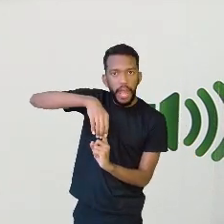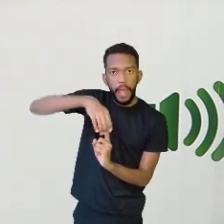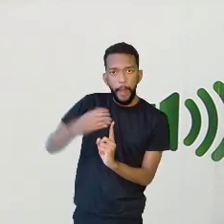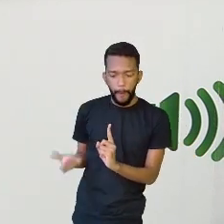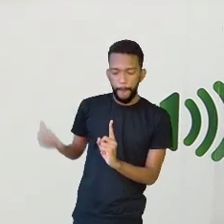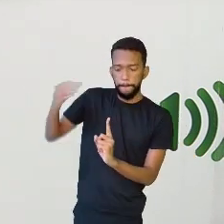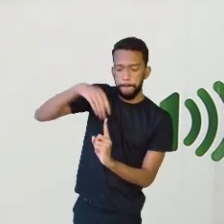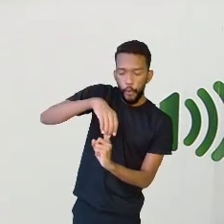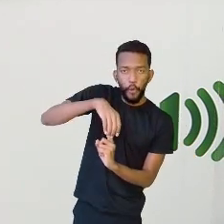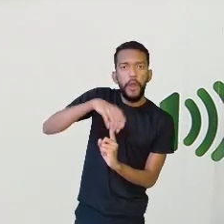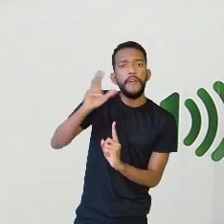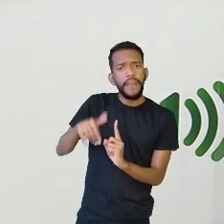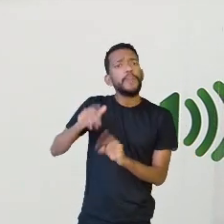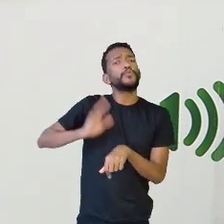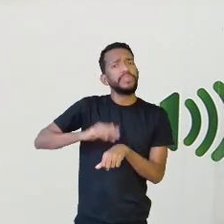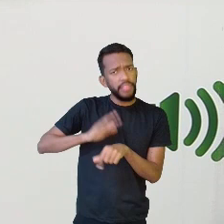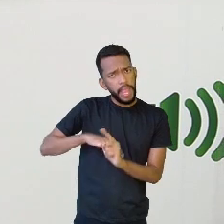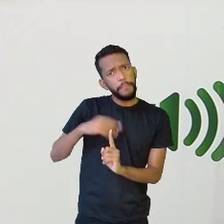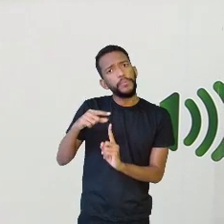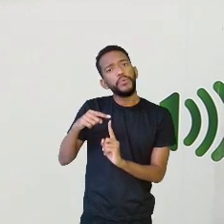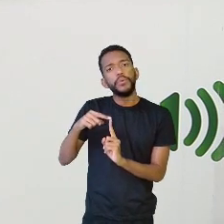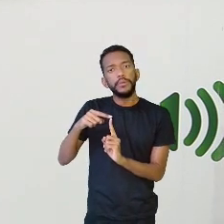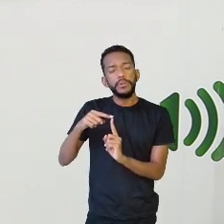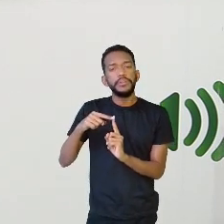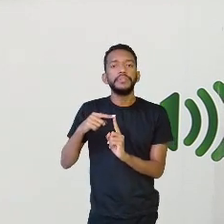vai continuar por um tempo